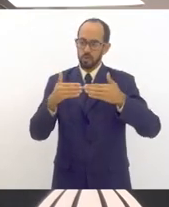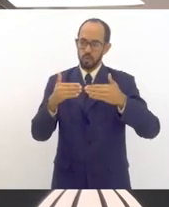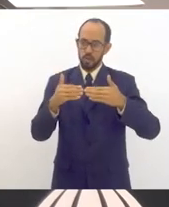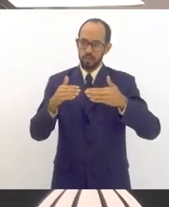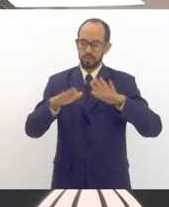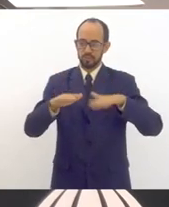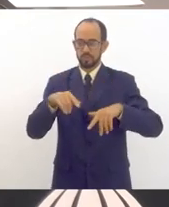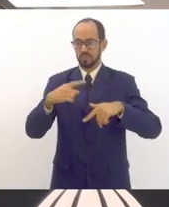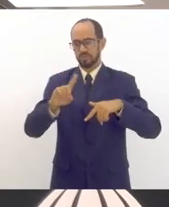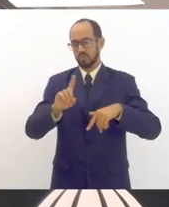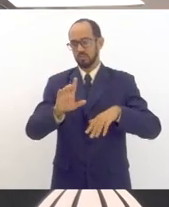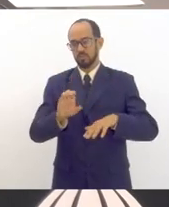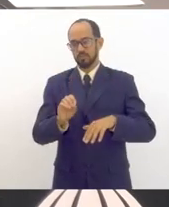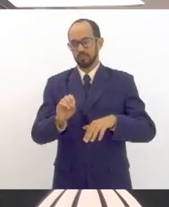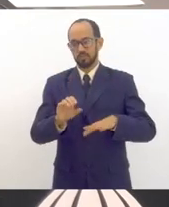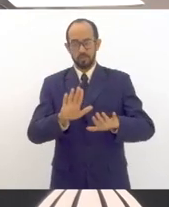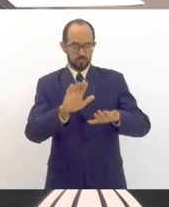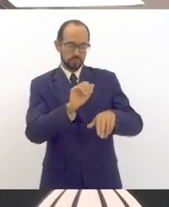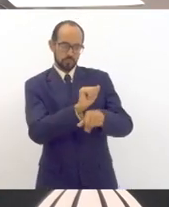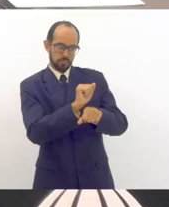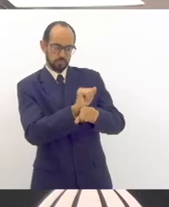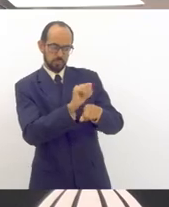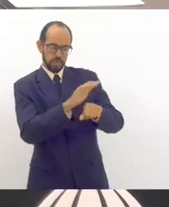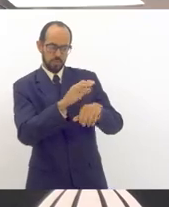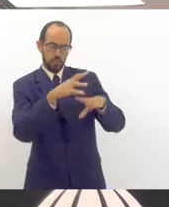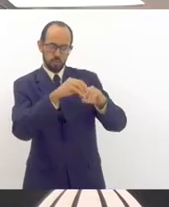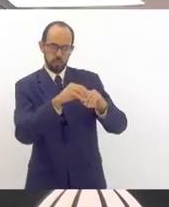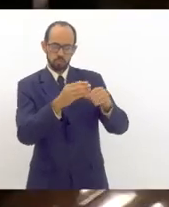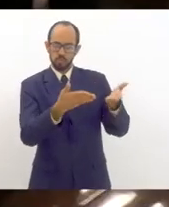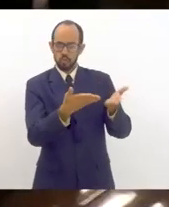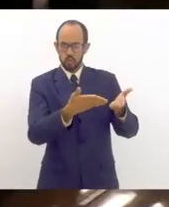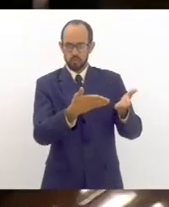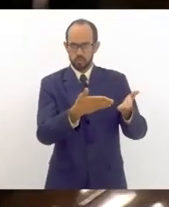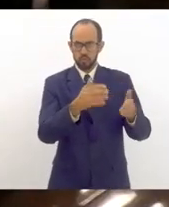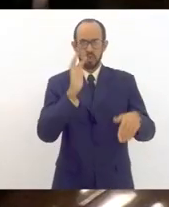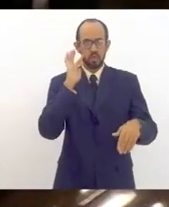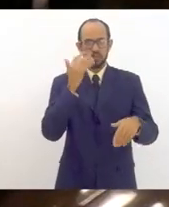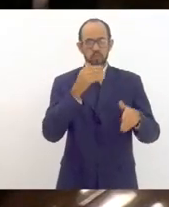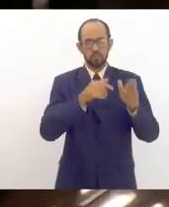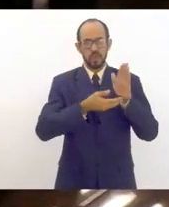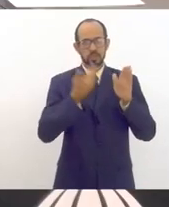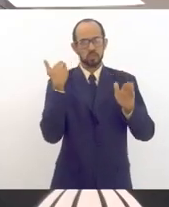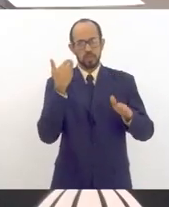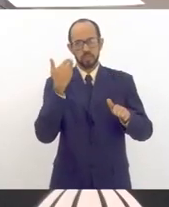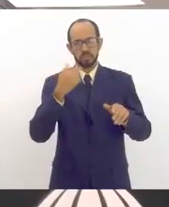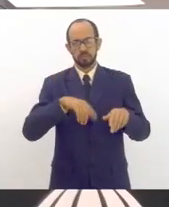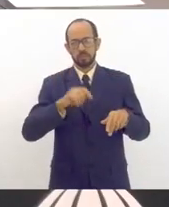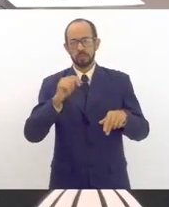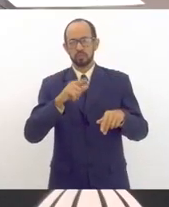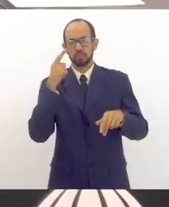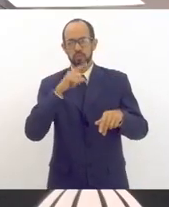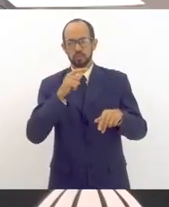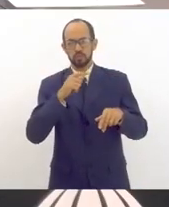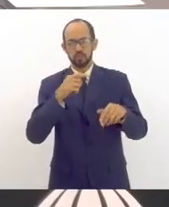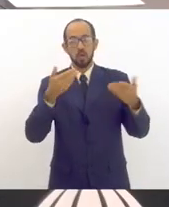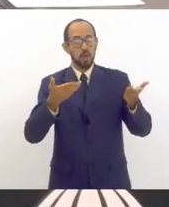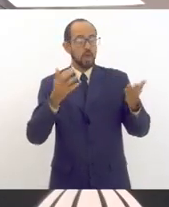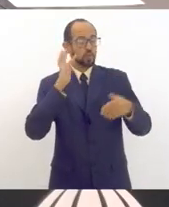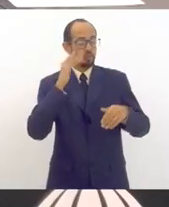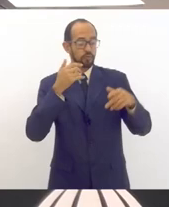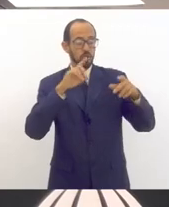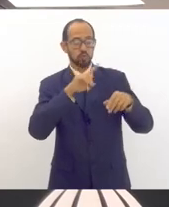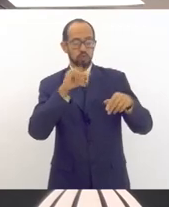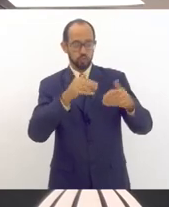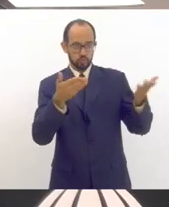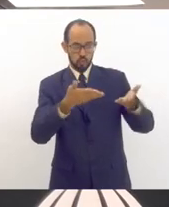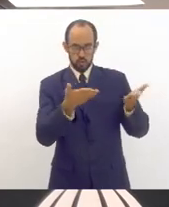próxima semana isso, gente. É porque vamos resolver hoje. Vamos resolver antes da próxima semana. Não, vamos resolver isso antes. Para a gente poder. Vamos resolver o dia de hoje.